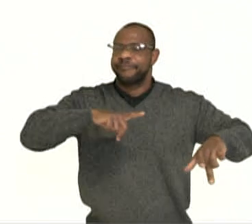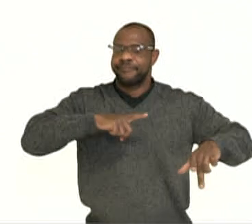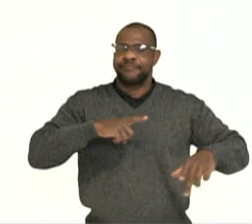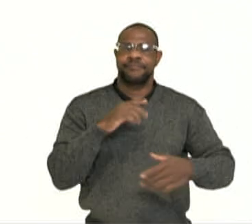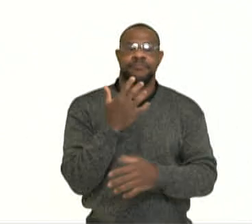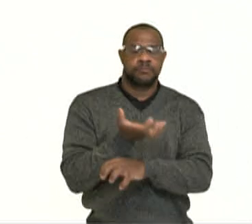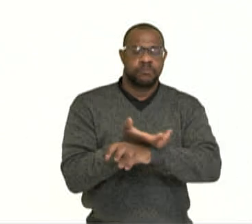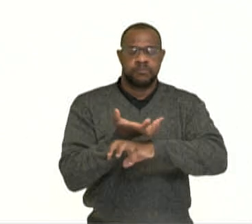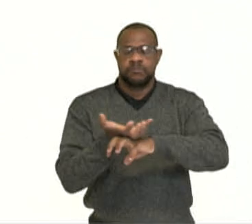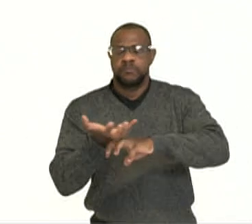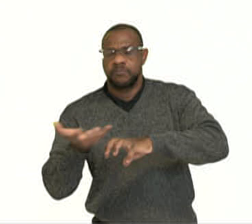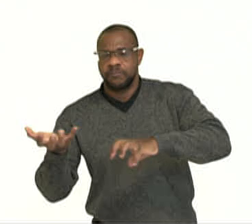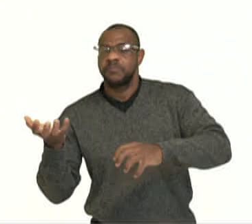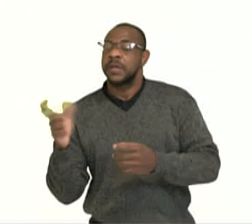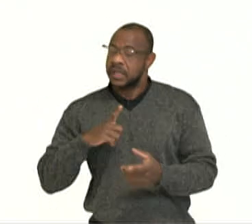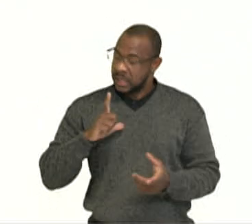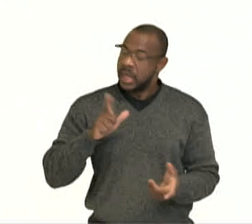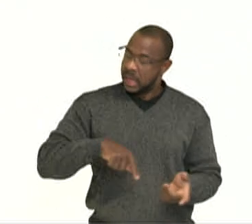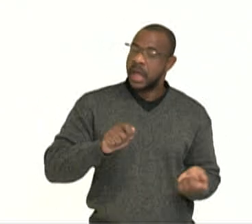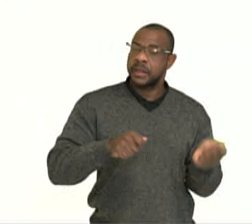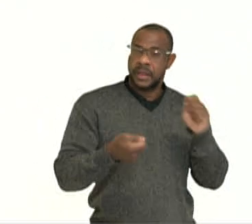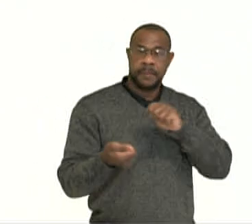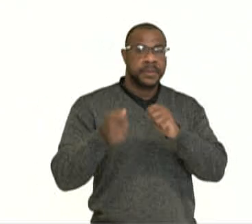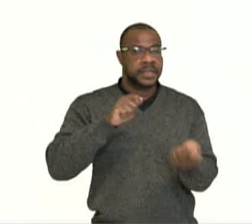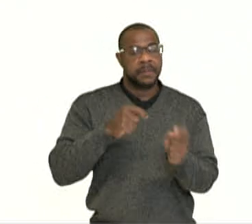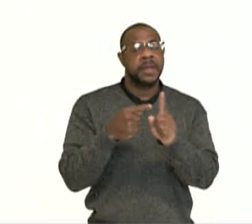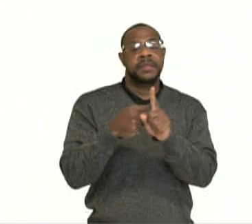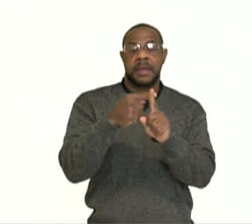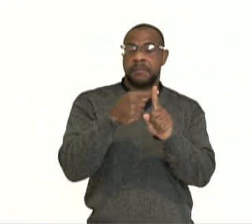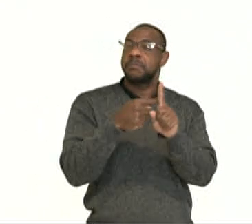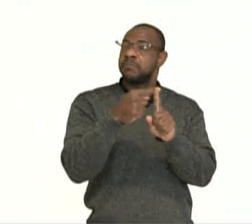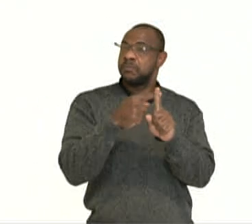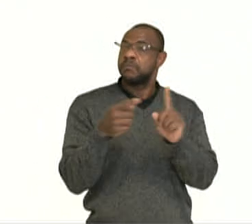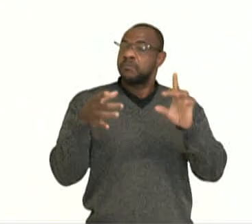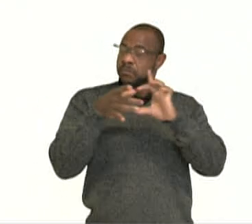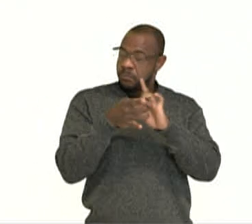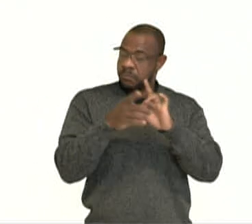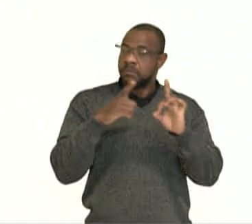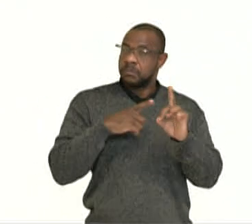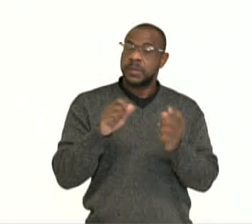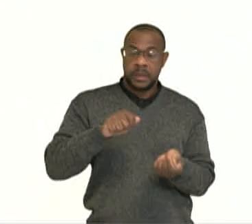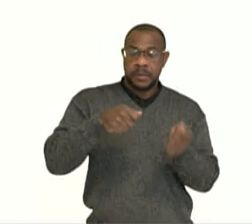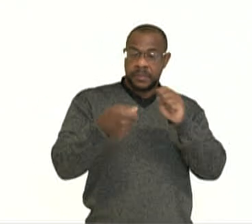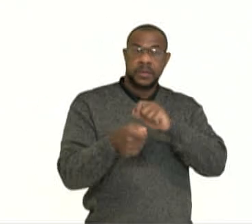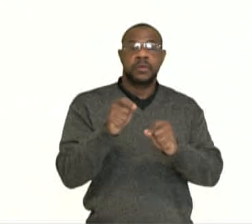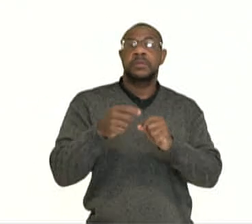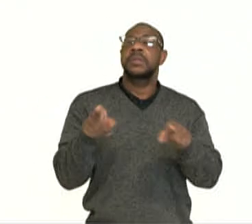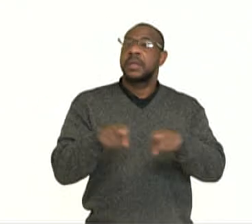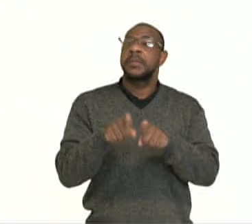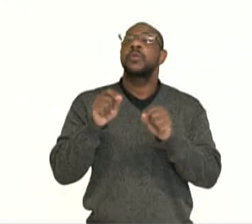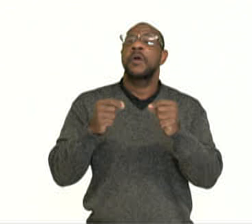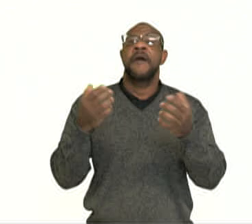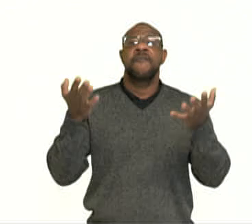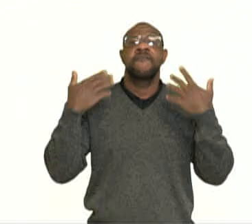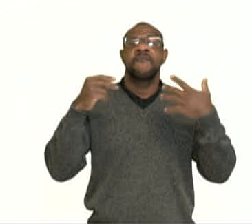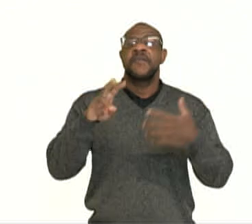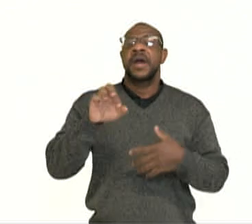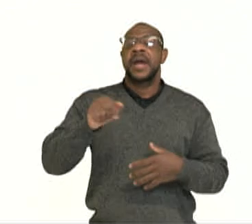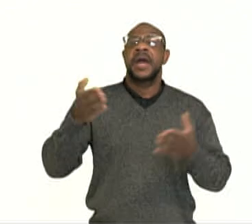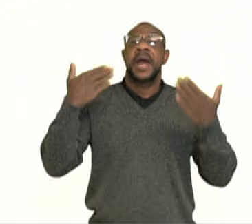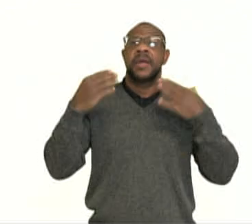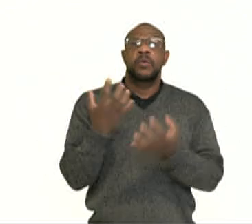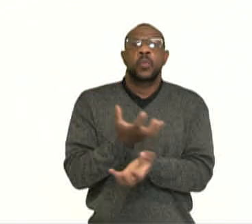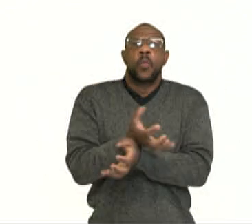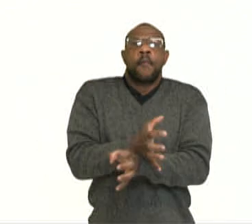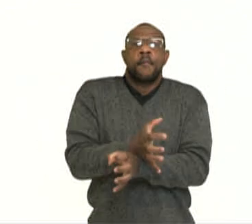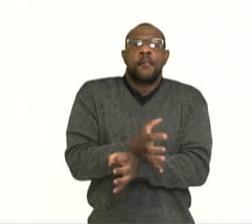de vegetação muito adaptada às temperaturas elevadas e inclusive adaptadas aos verões secos, pois